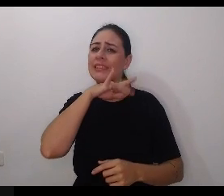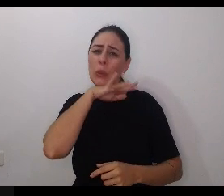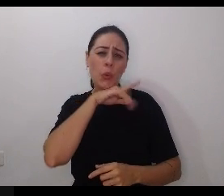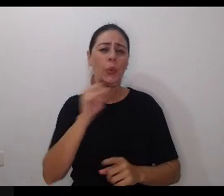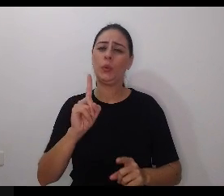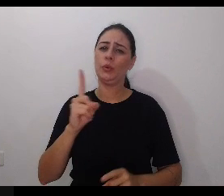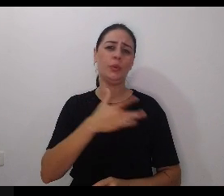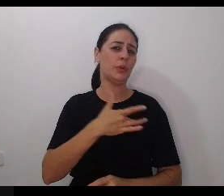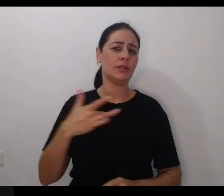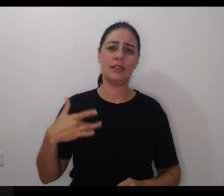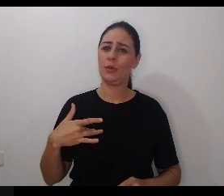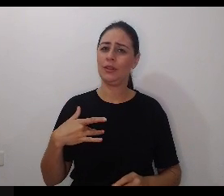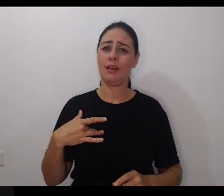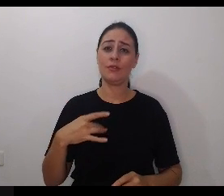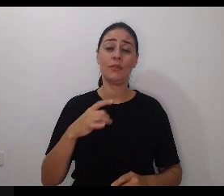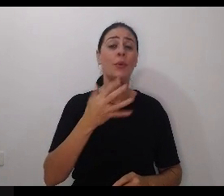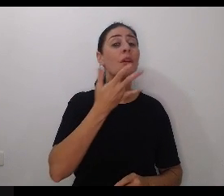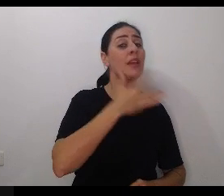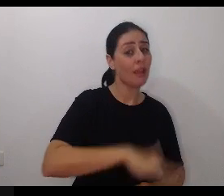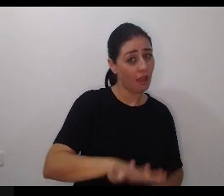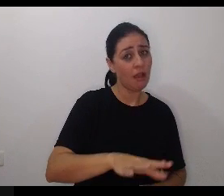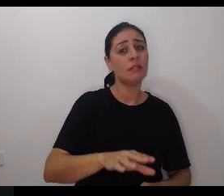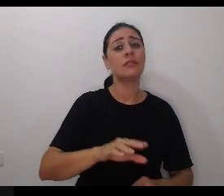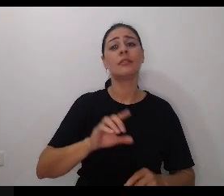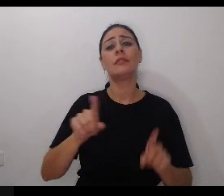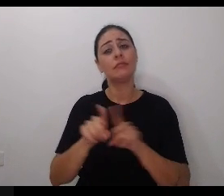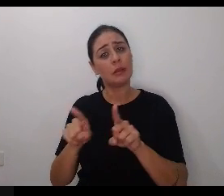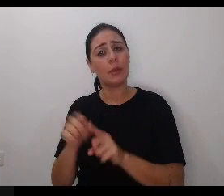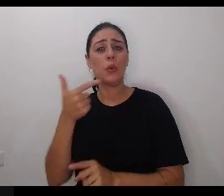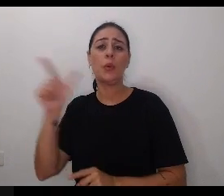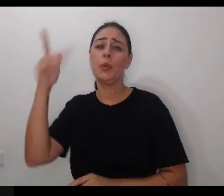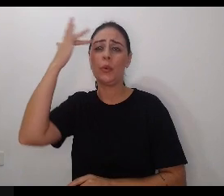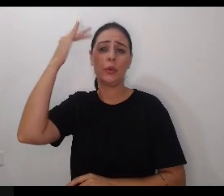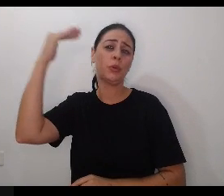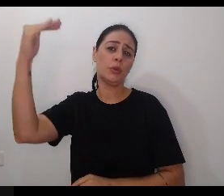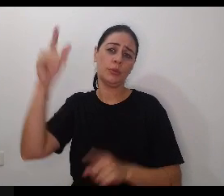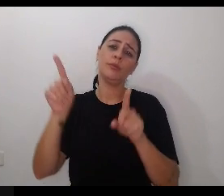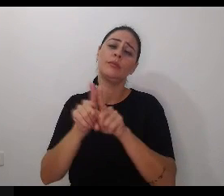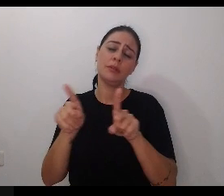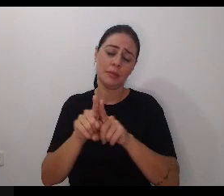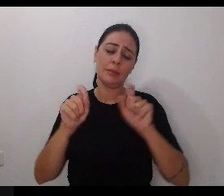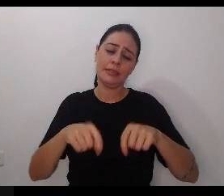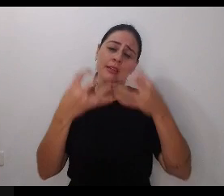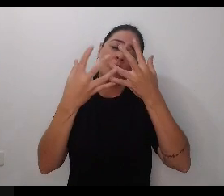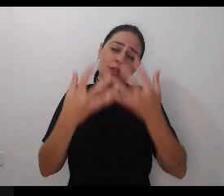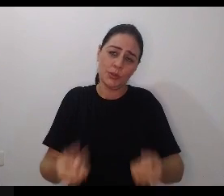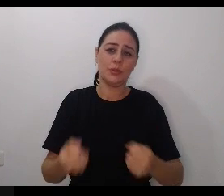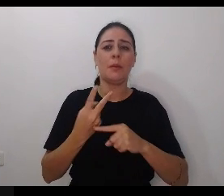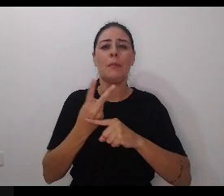é importante para prevenir práticas que não são educativas, que são violentas, né? Um ambiente